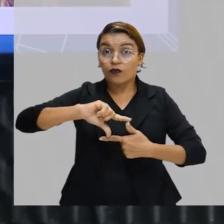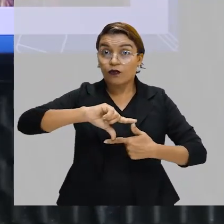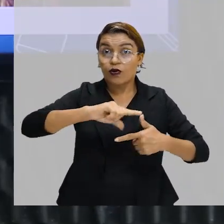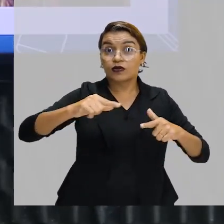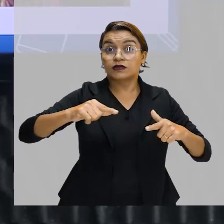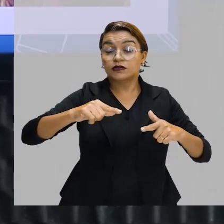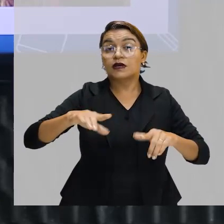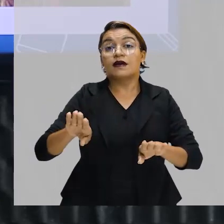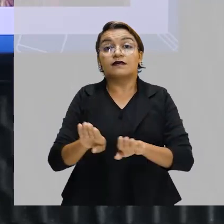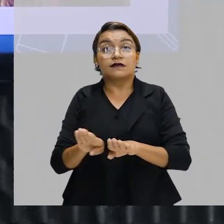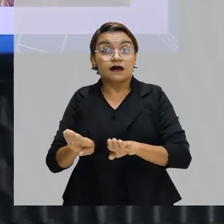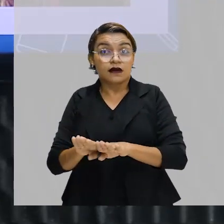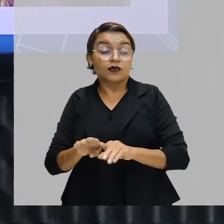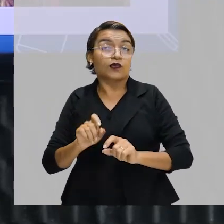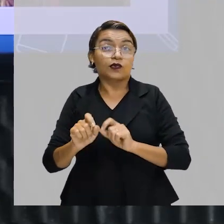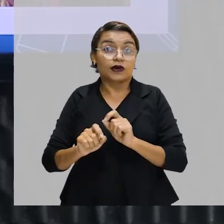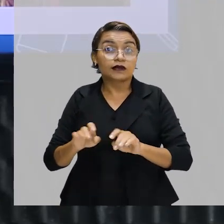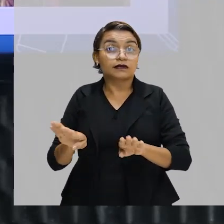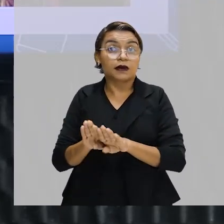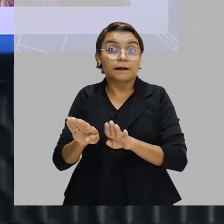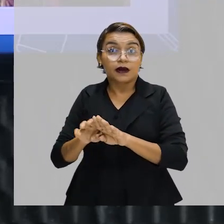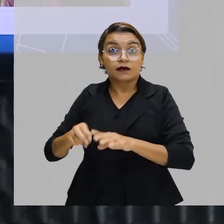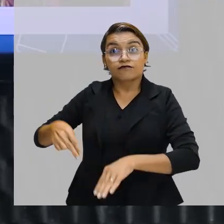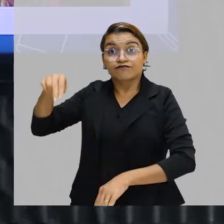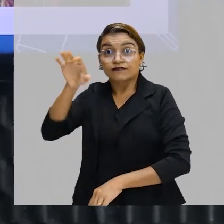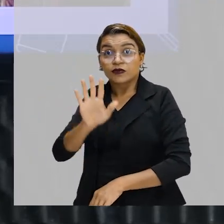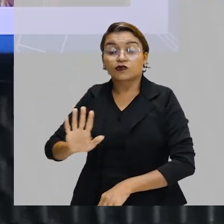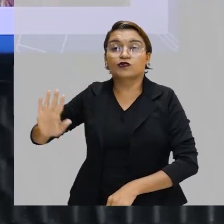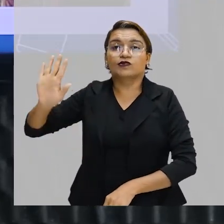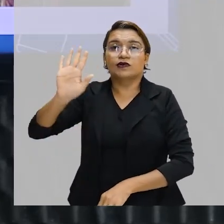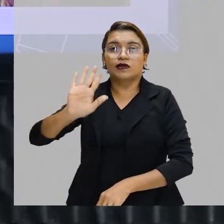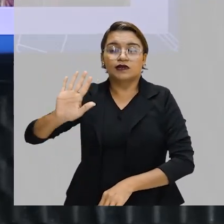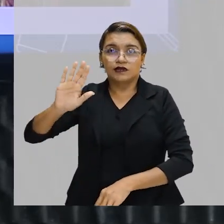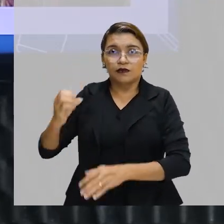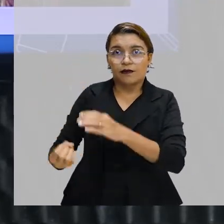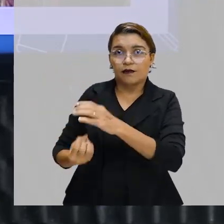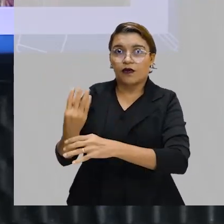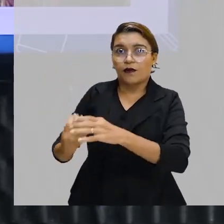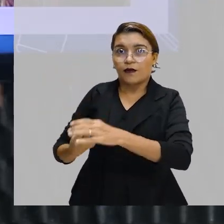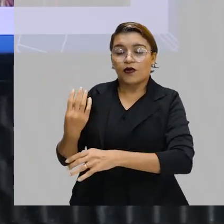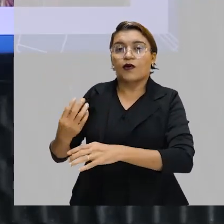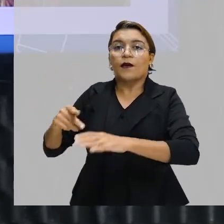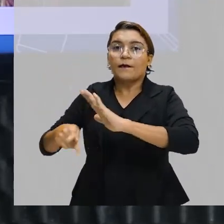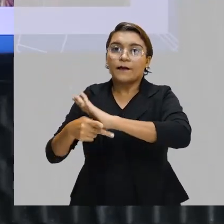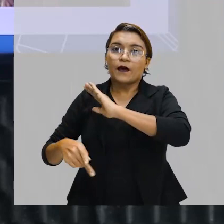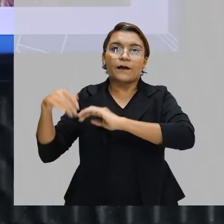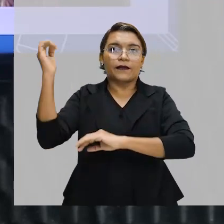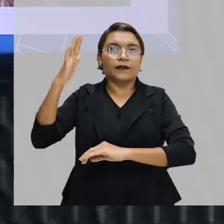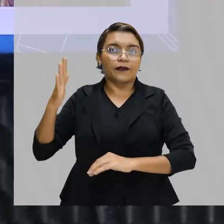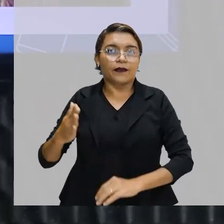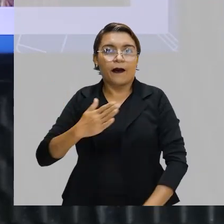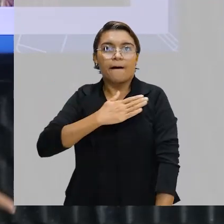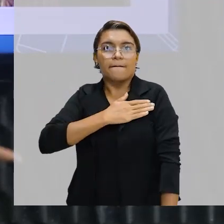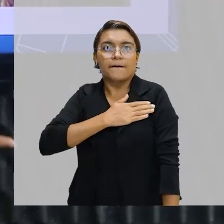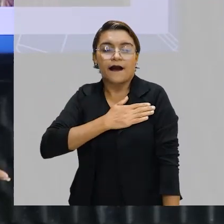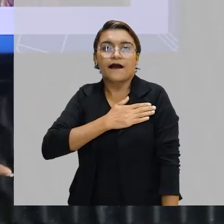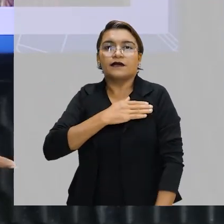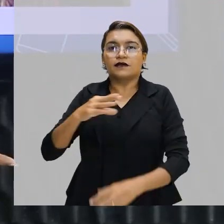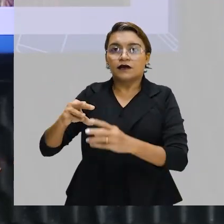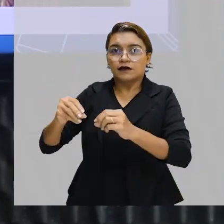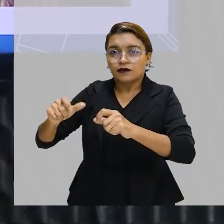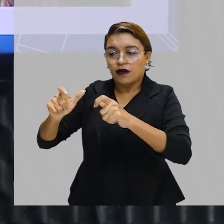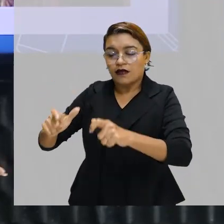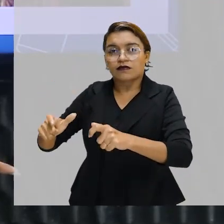de nacionalismo, se voltar mais para as produções daqui do Brasil, exaltar a pátria, exaltar a terra